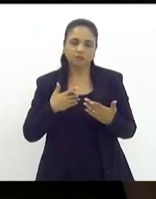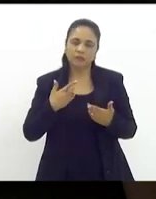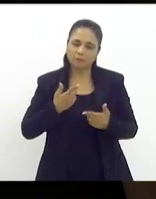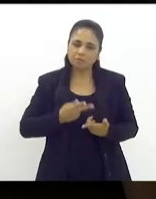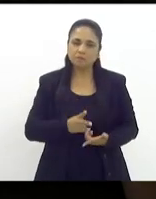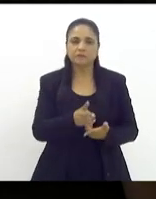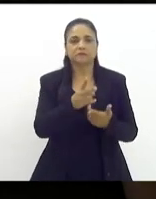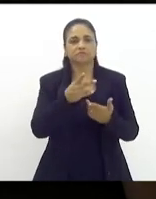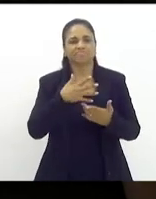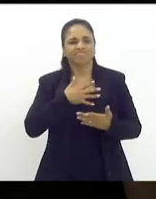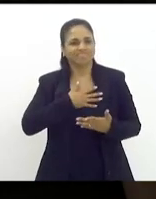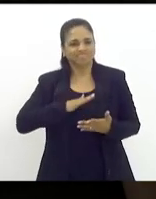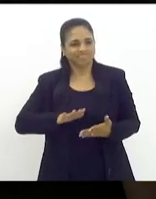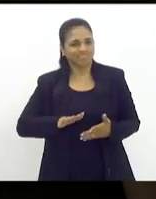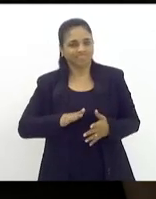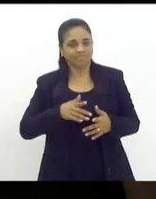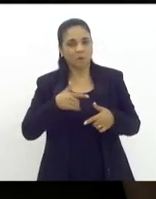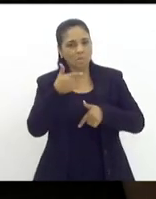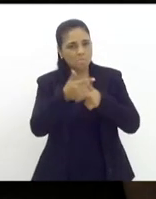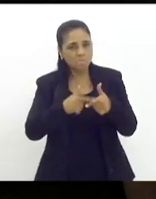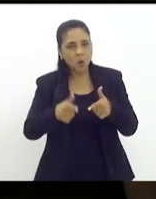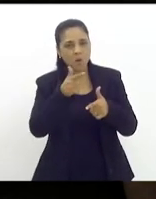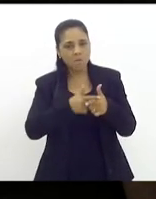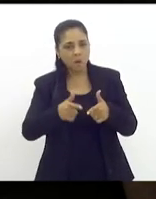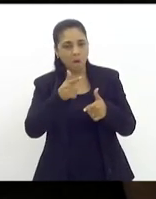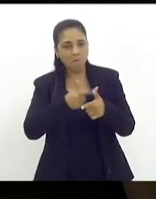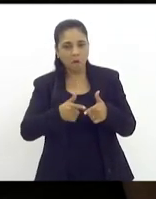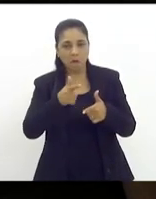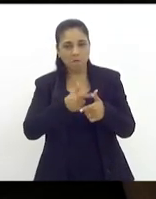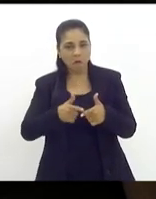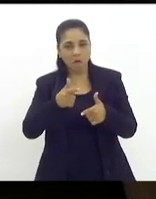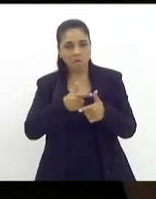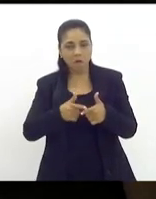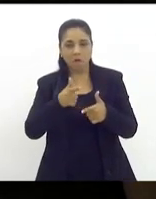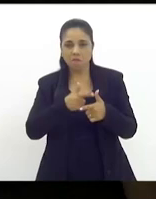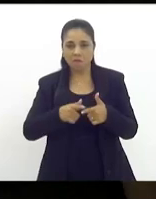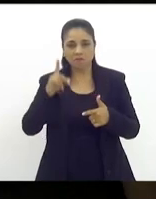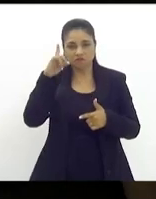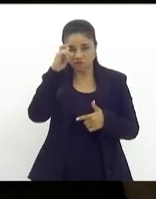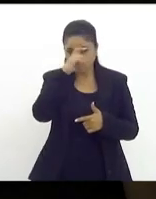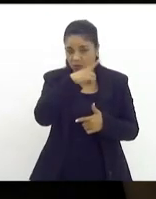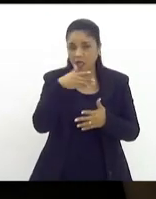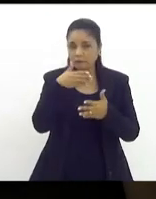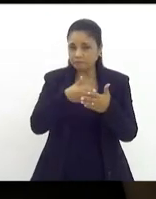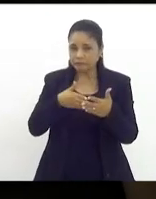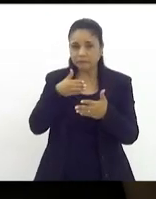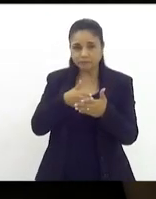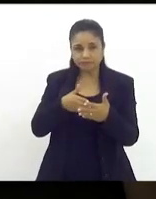É absolutamente uma burocracia do arco da velha,